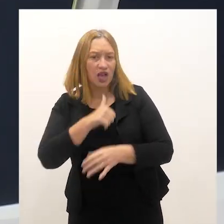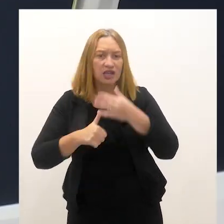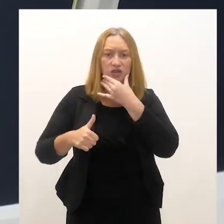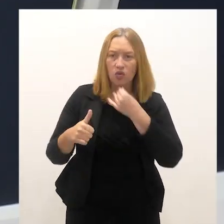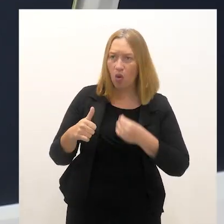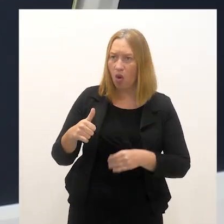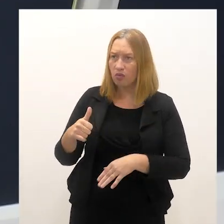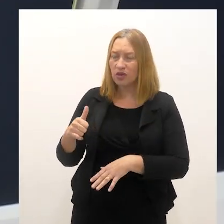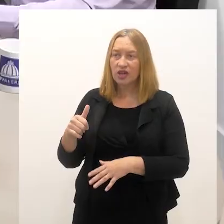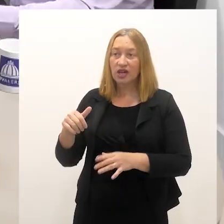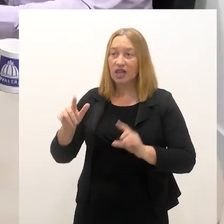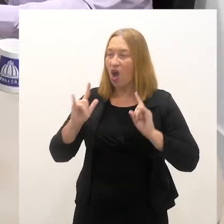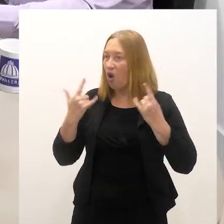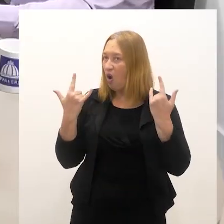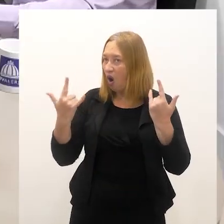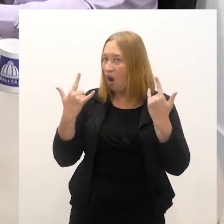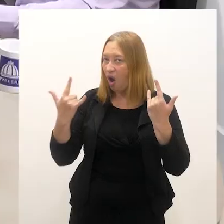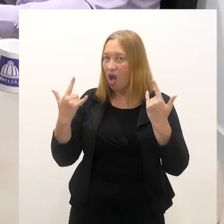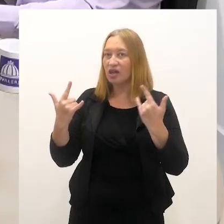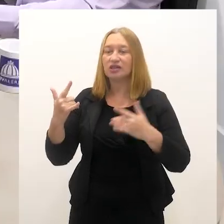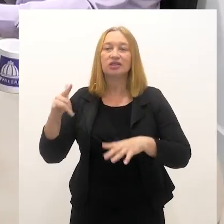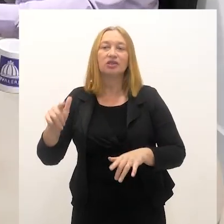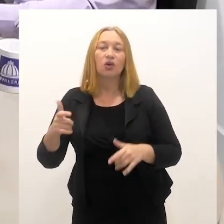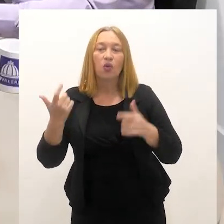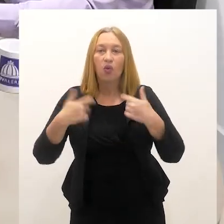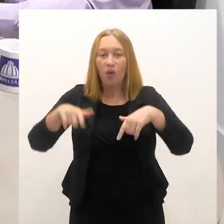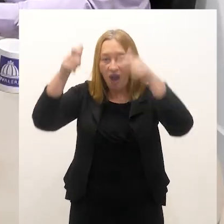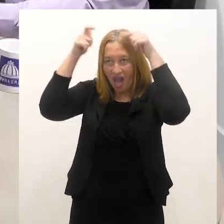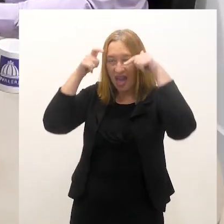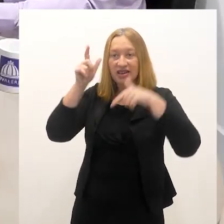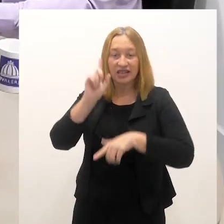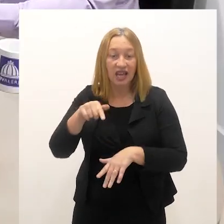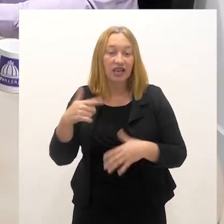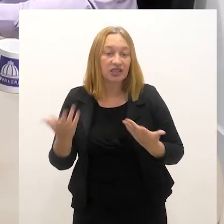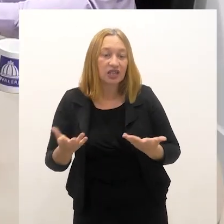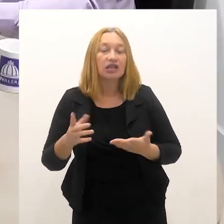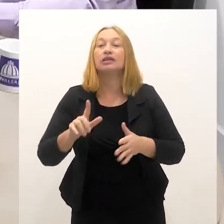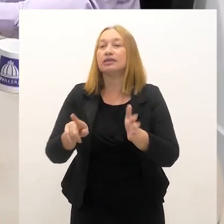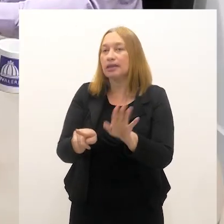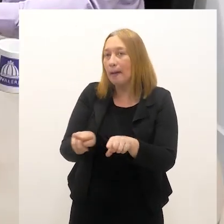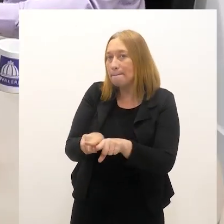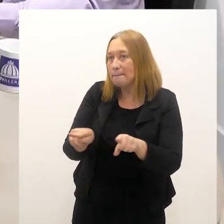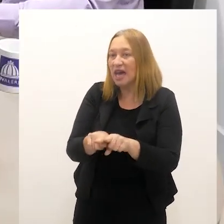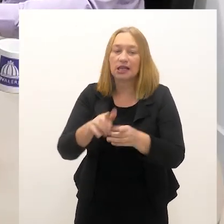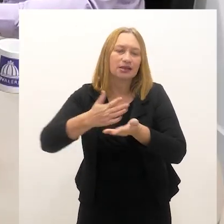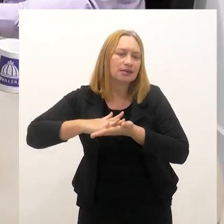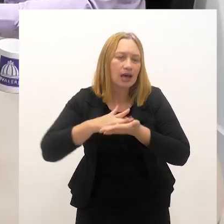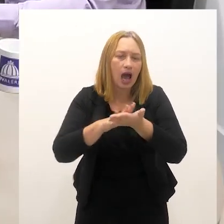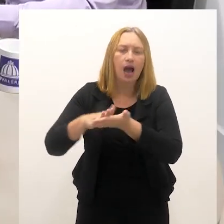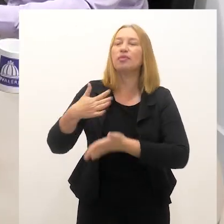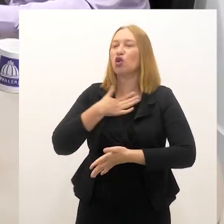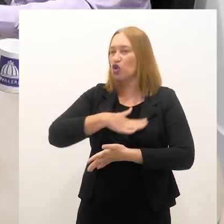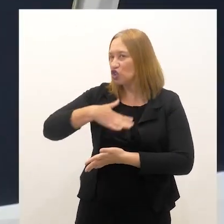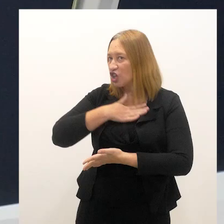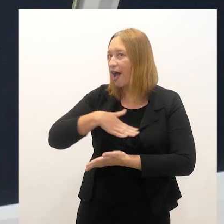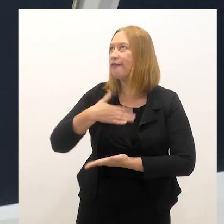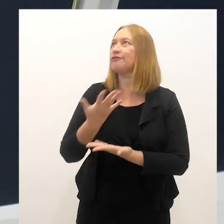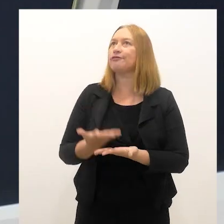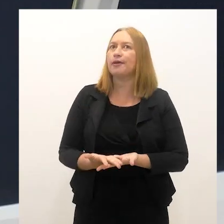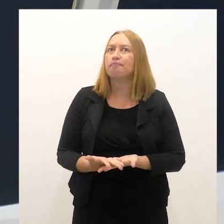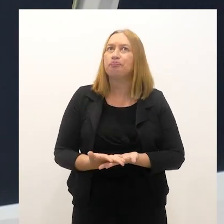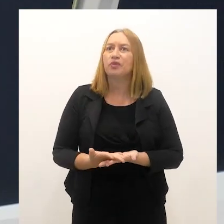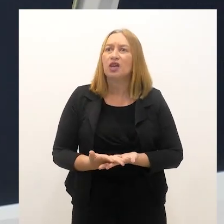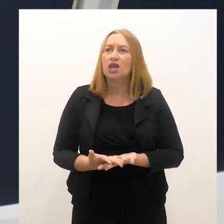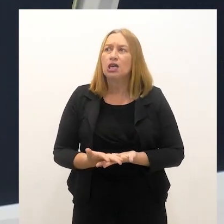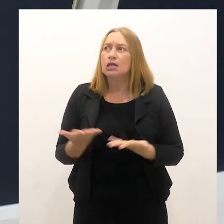divos. Profundo. Rei do pop, é só os tops. Pois é, e aí tinha também pessoal do samba, que eles sempre gostaram